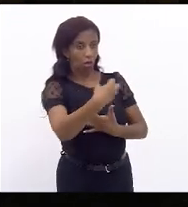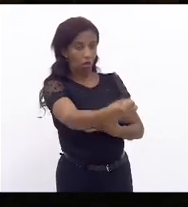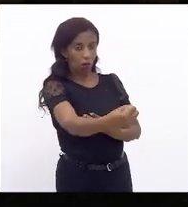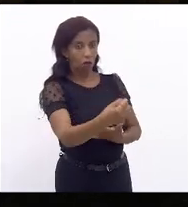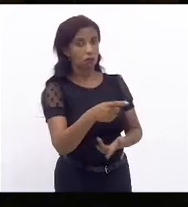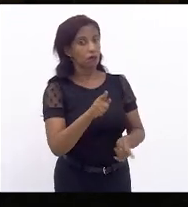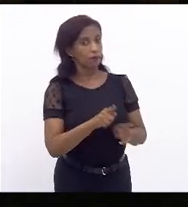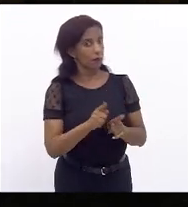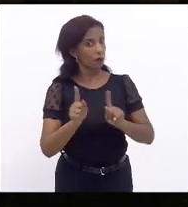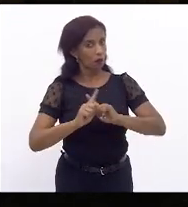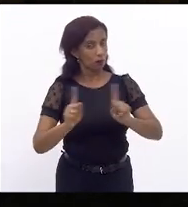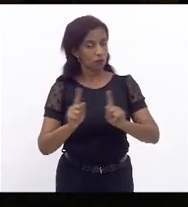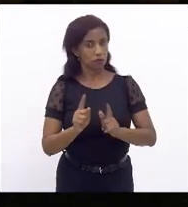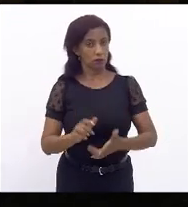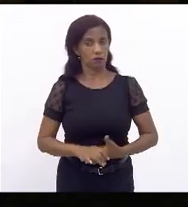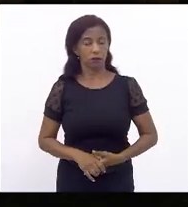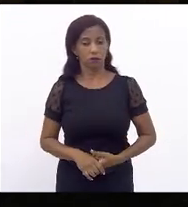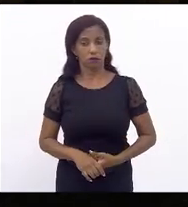alguém a tomar.